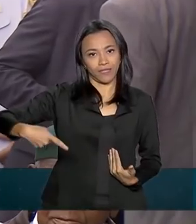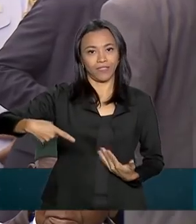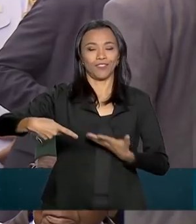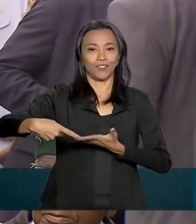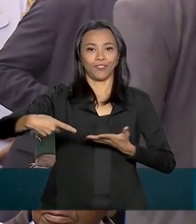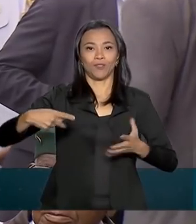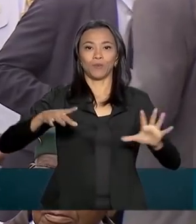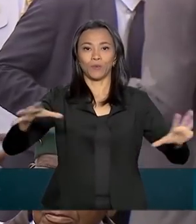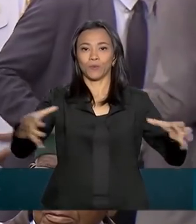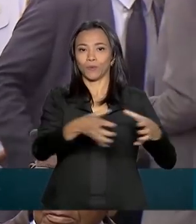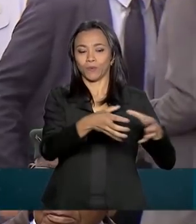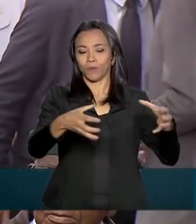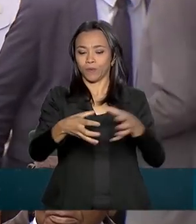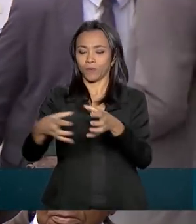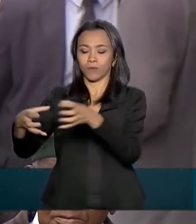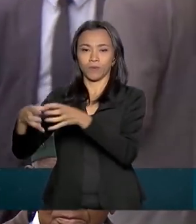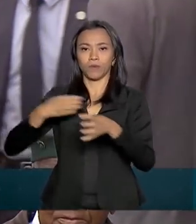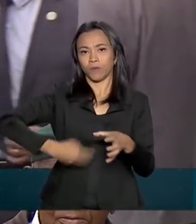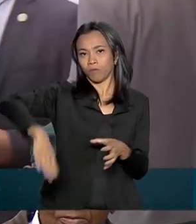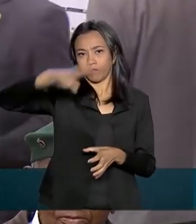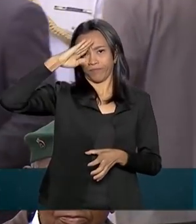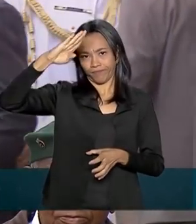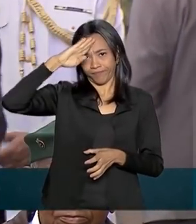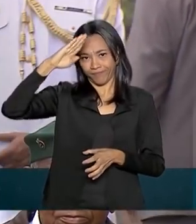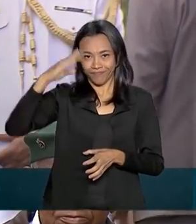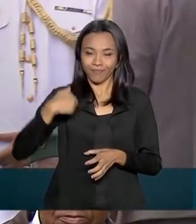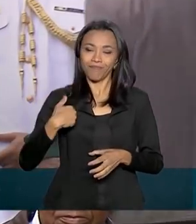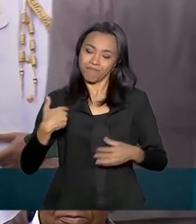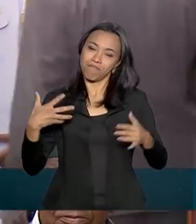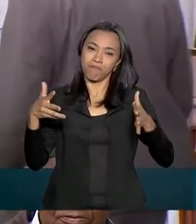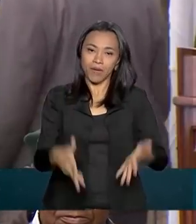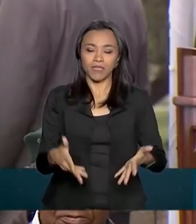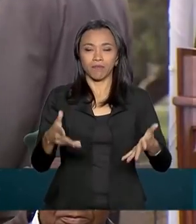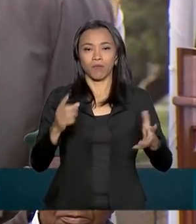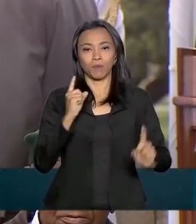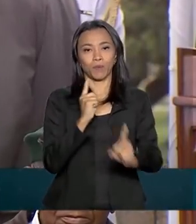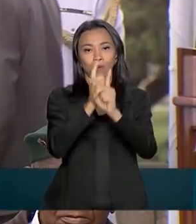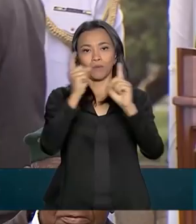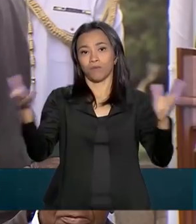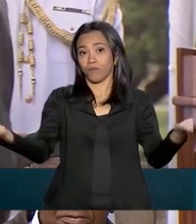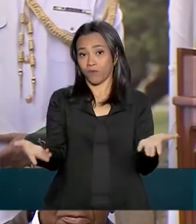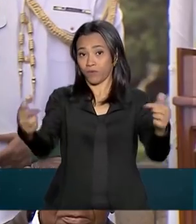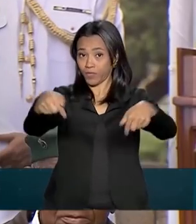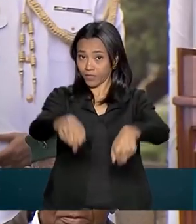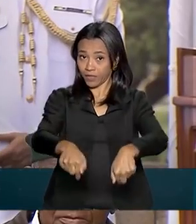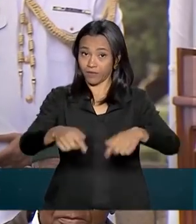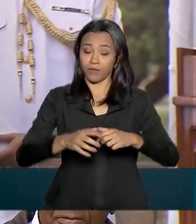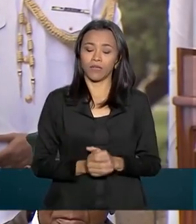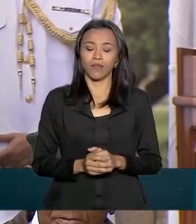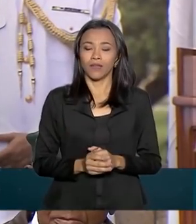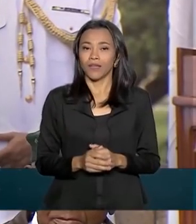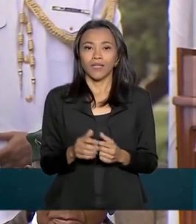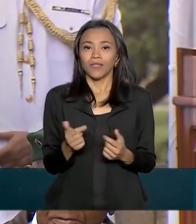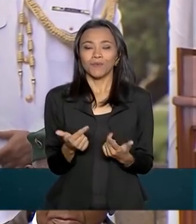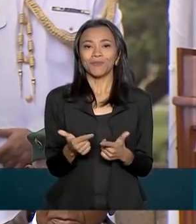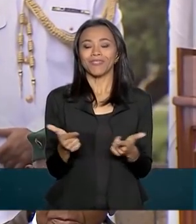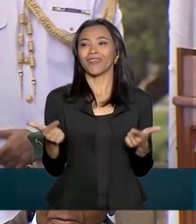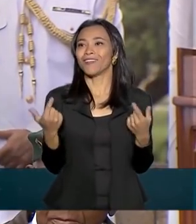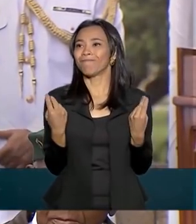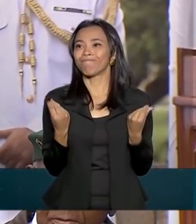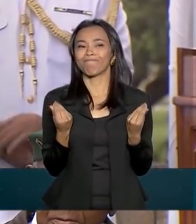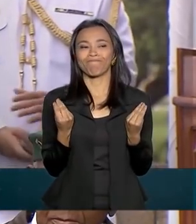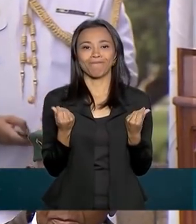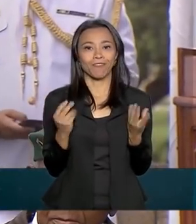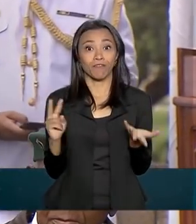presidido uma cerimônia como essa agora não tem preço estar ao